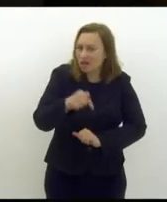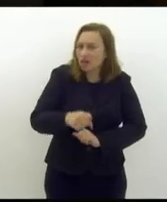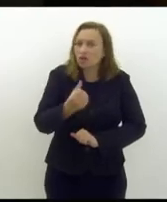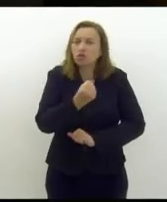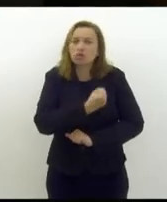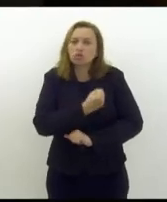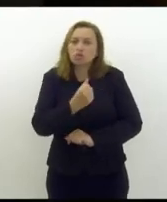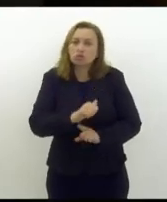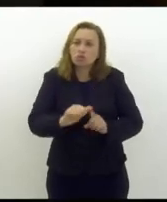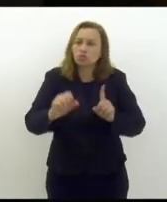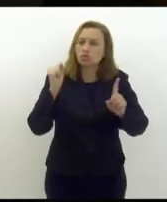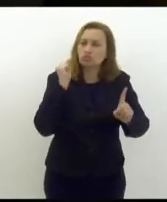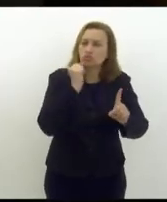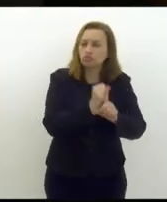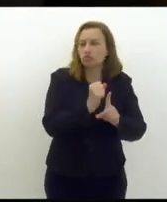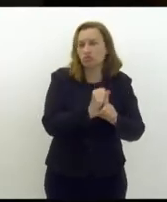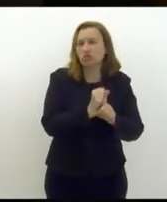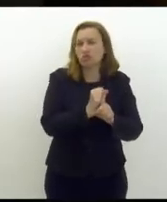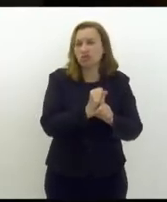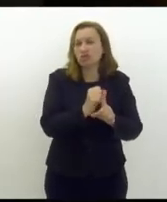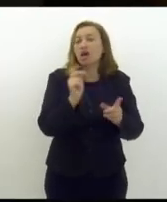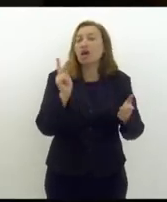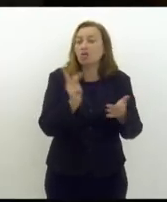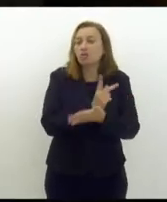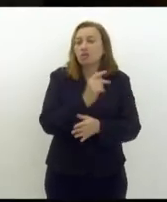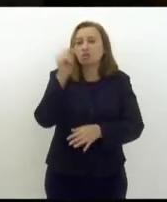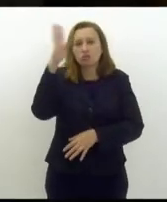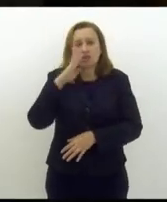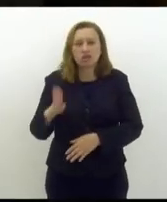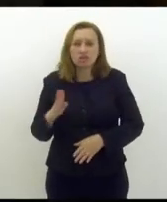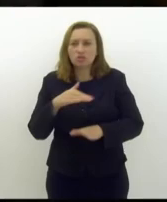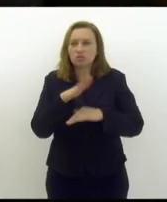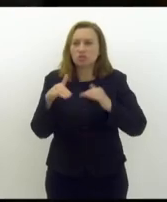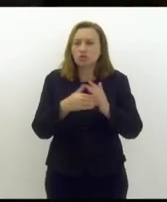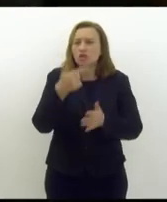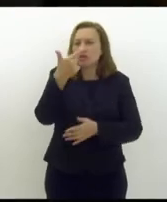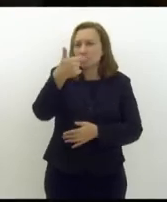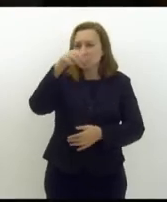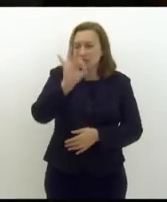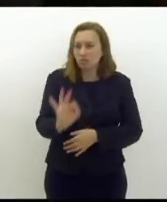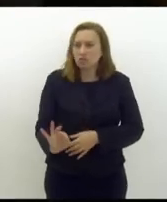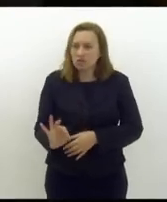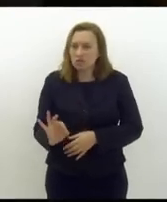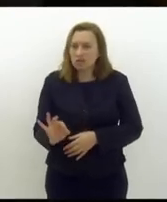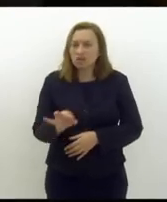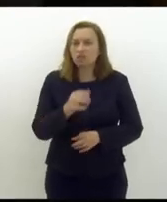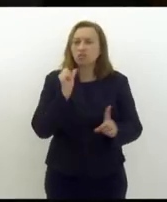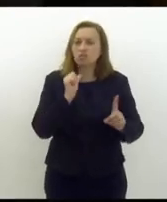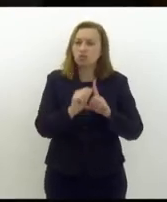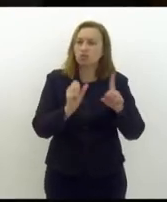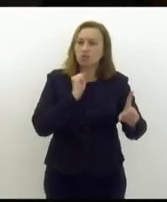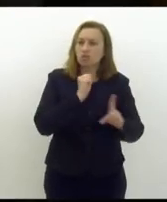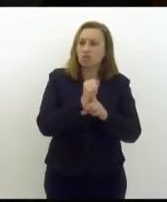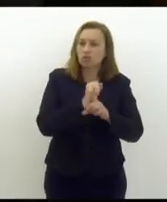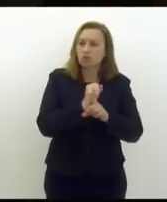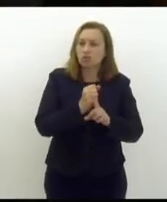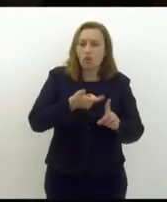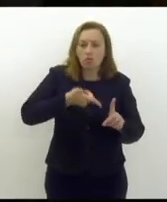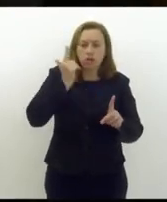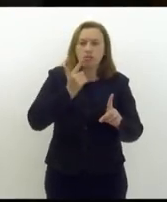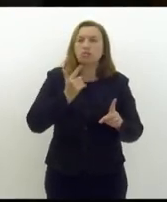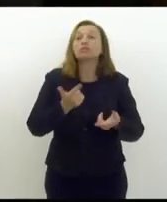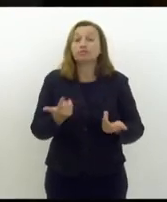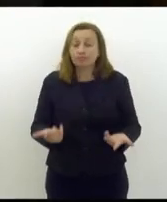número de feminicídio é ocorrido no Brasil inteiro 25% desses feminicídios são por arma de fogo